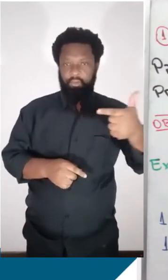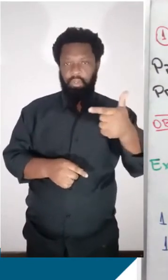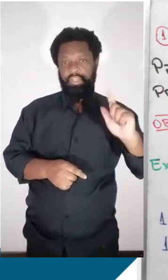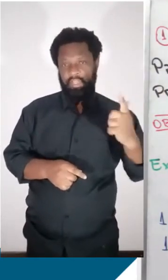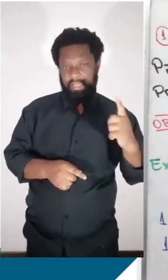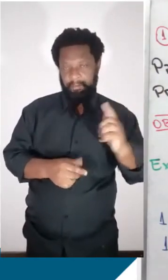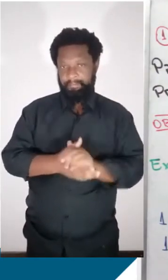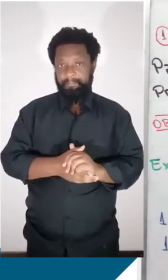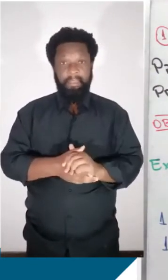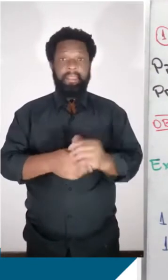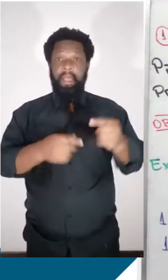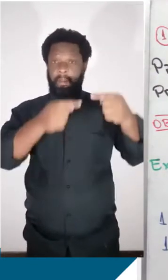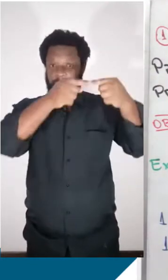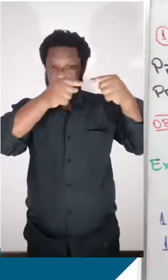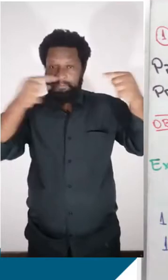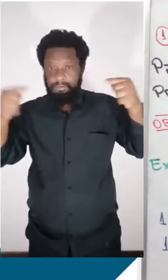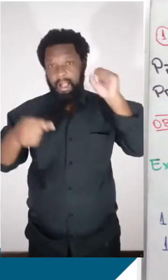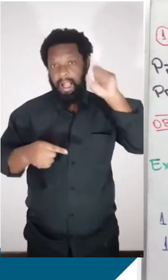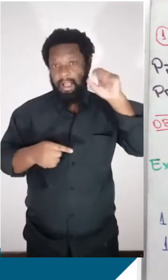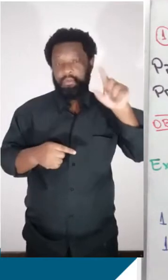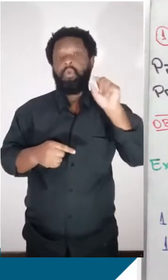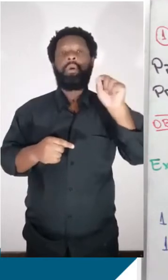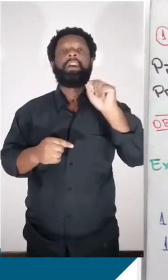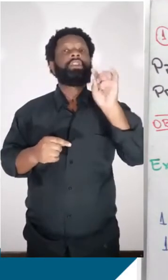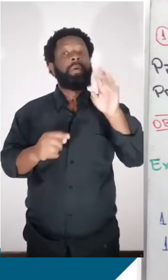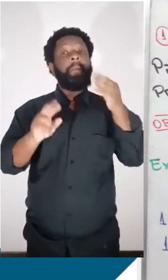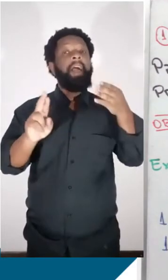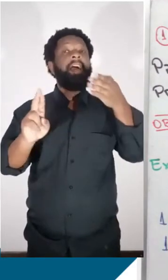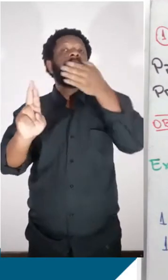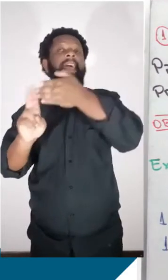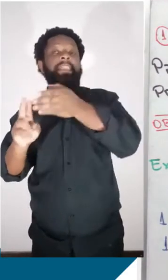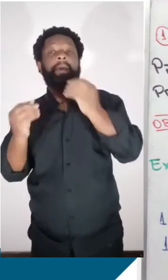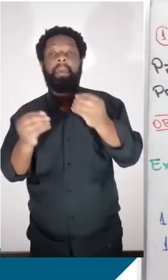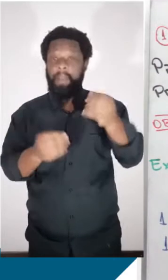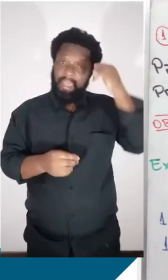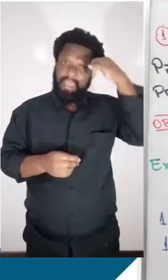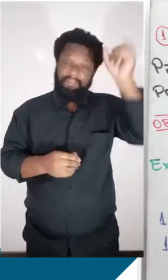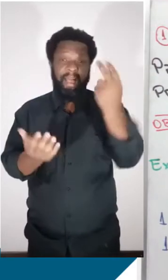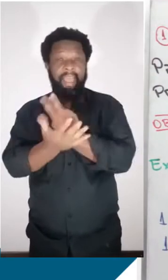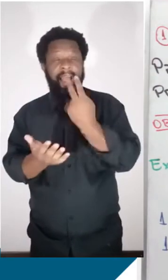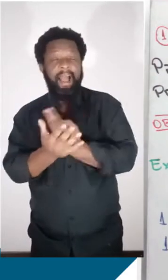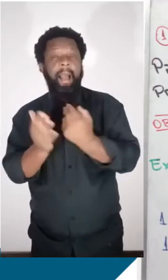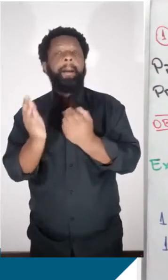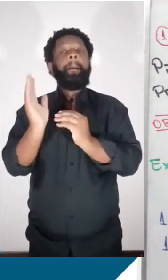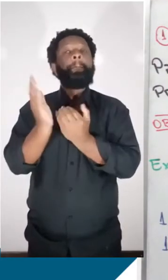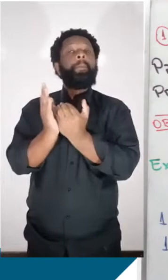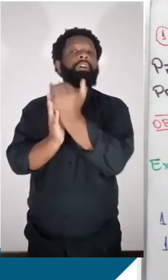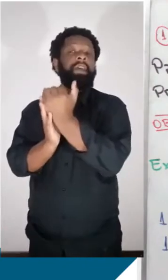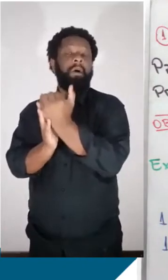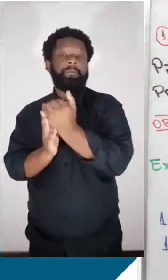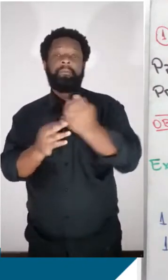122 gramas. Tá, a primeira linha, então, em azul, foi só uma referência para eu não errar a proporção, que é dada pela